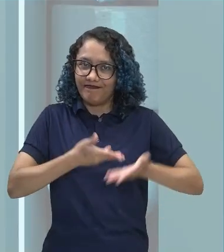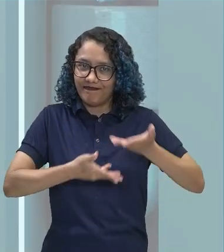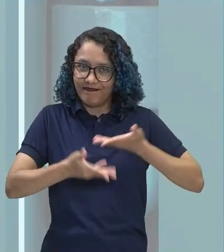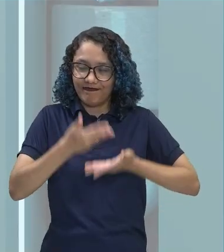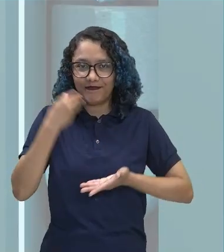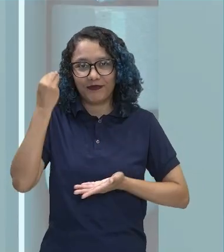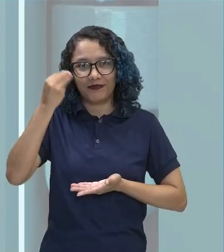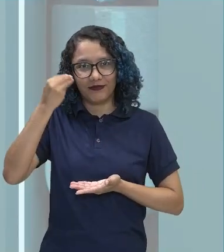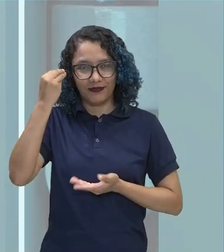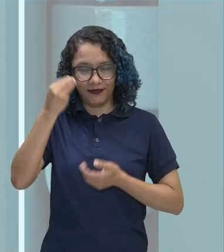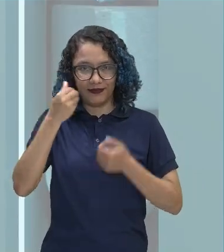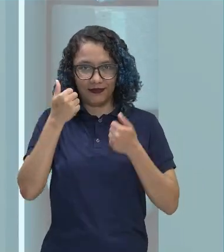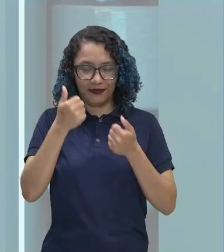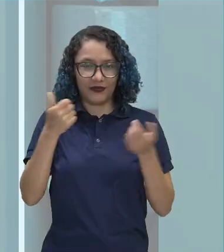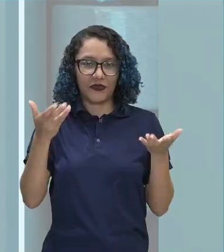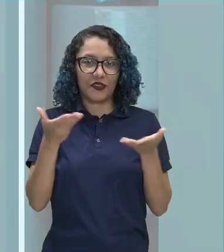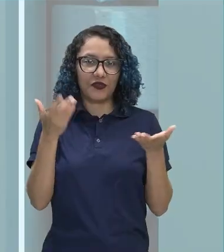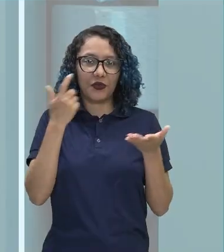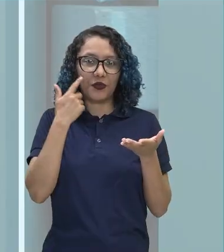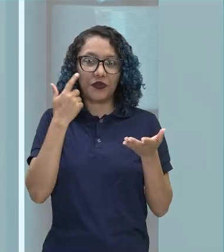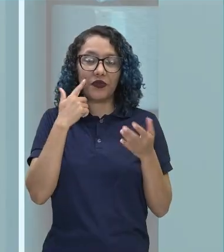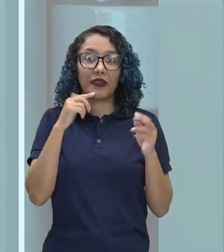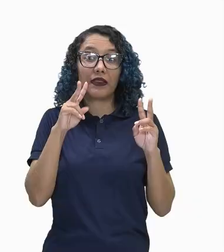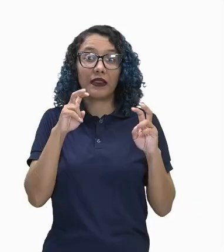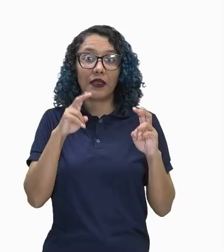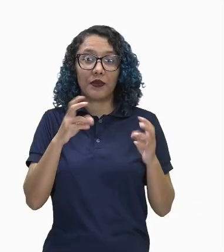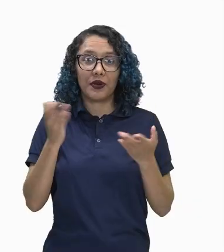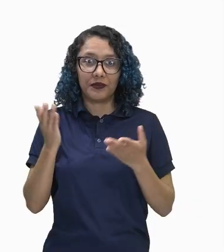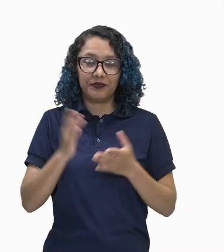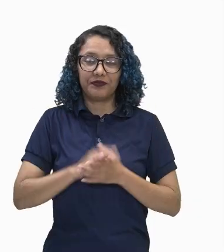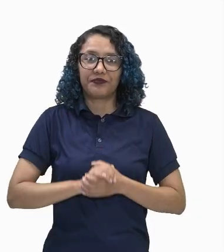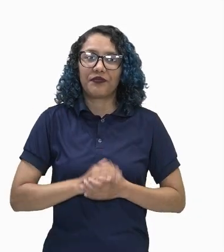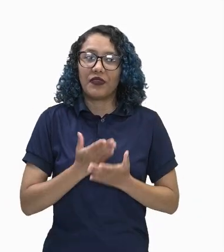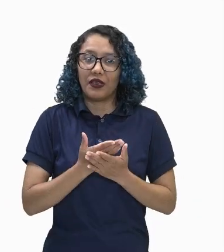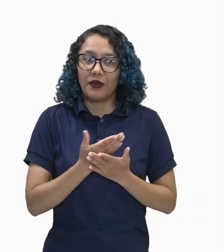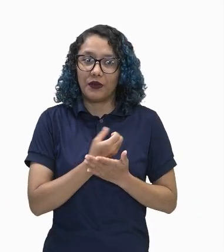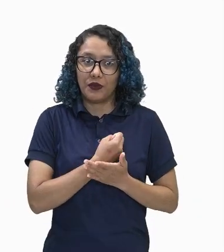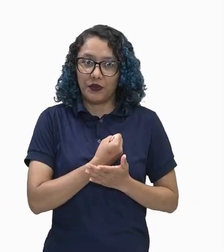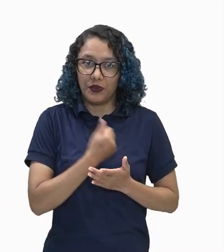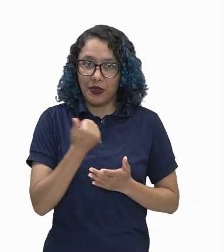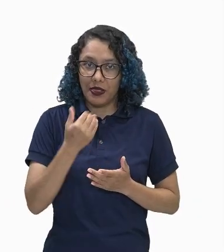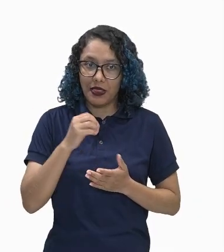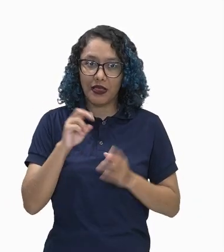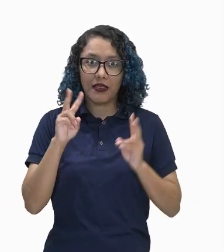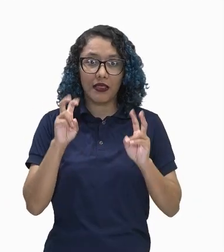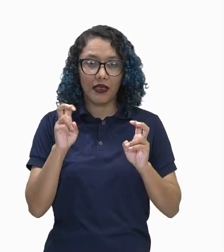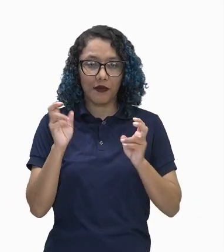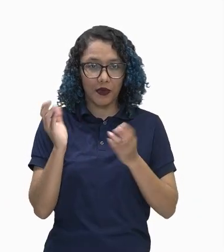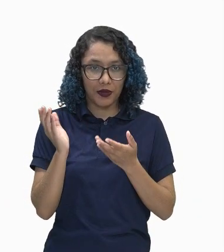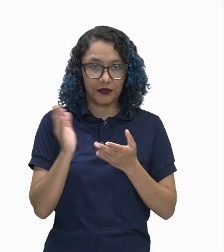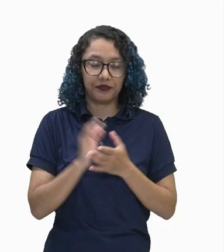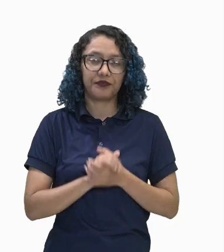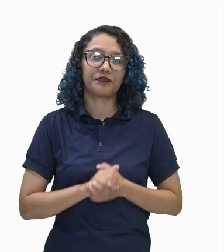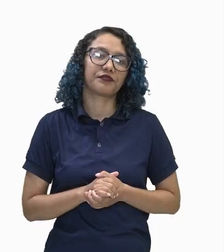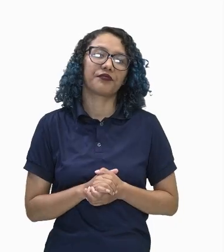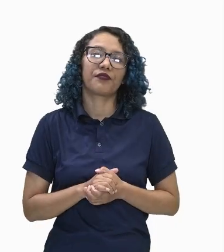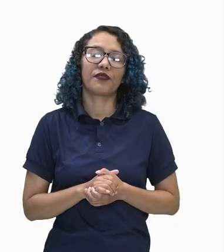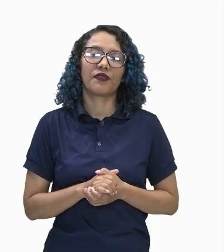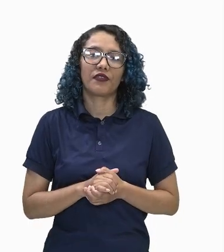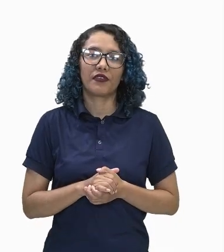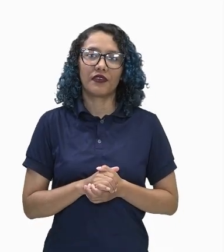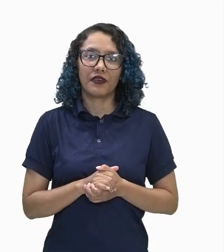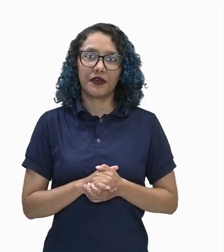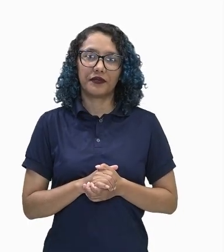experiências. Vamos conhecer o objeto de conhecimento da aula 10. Então, temos, como objeto de